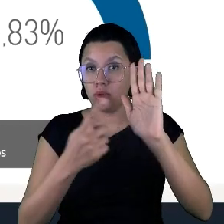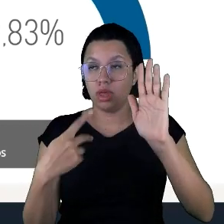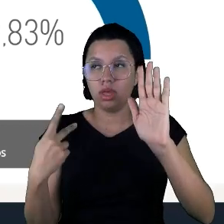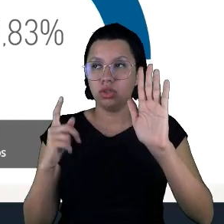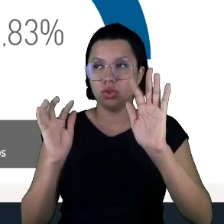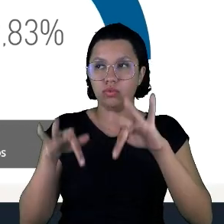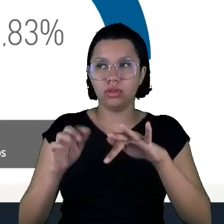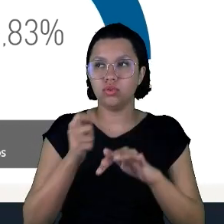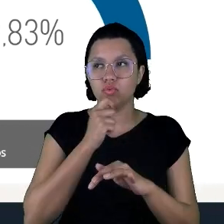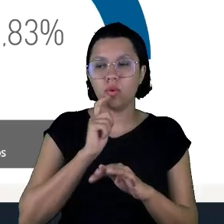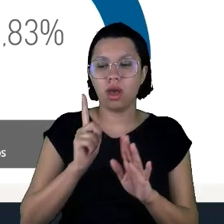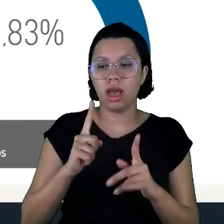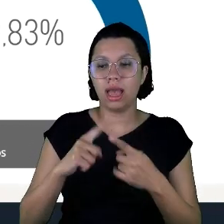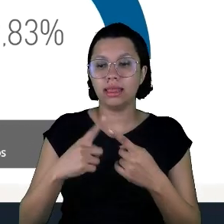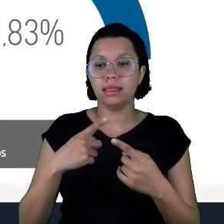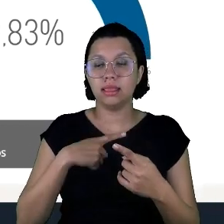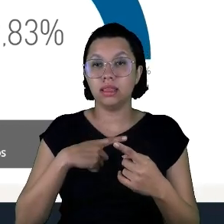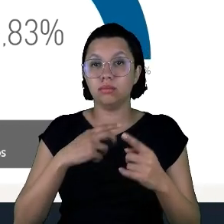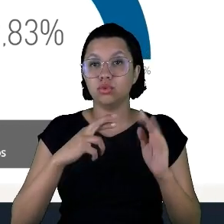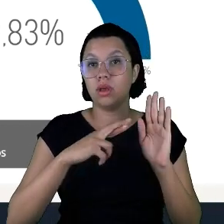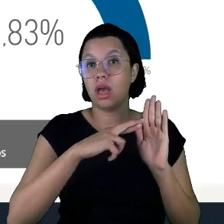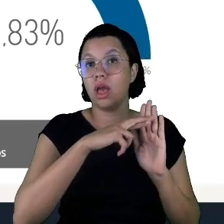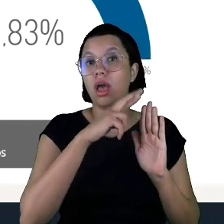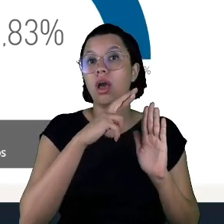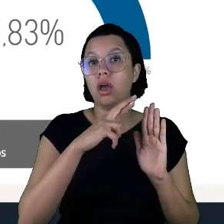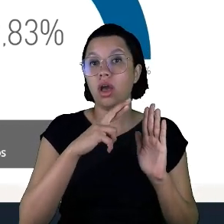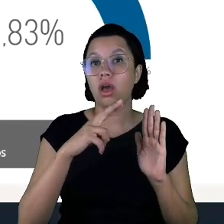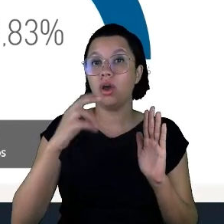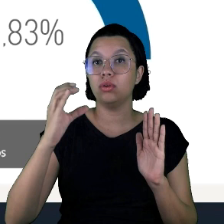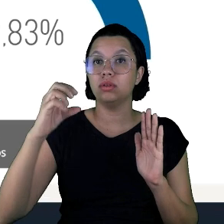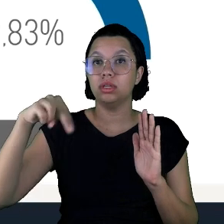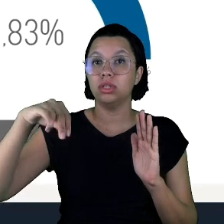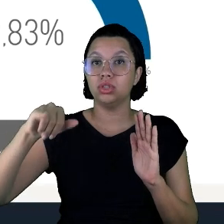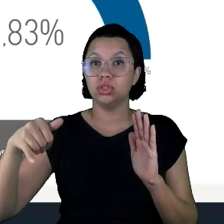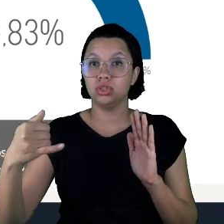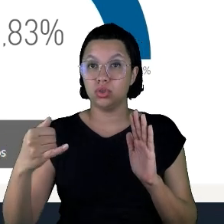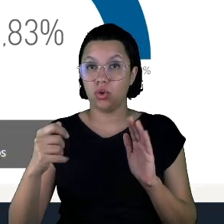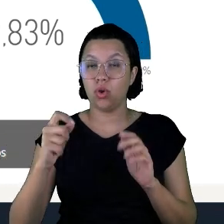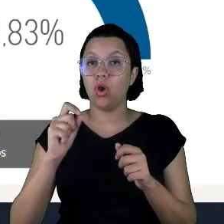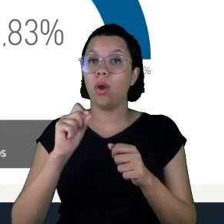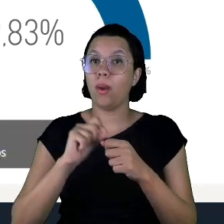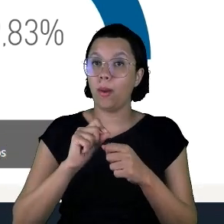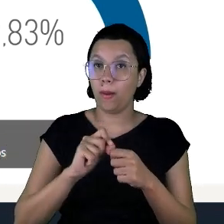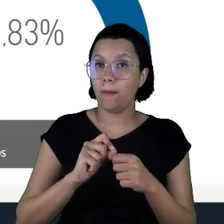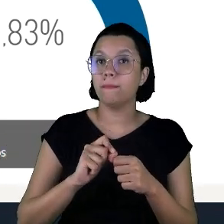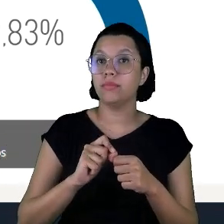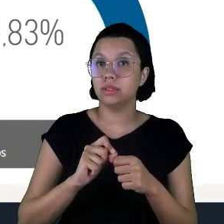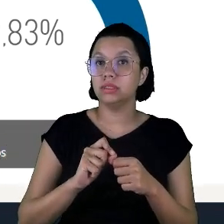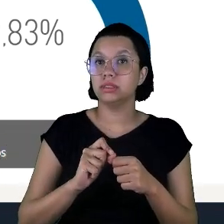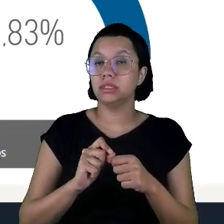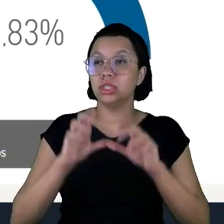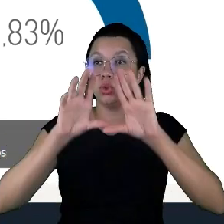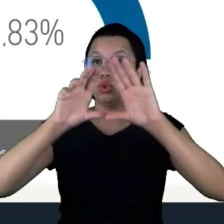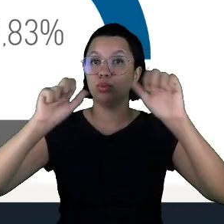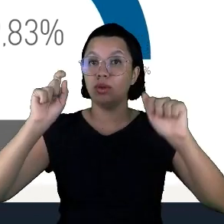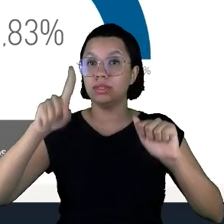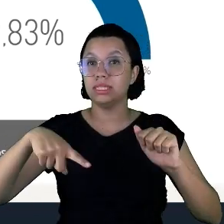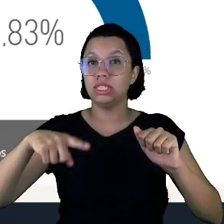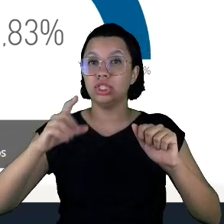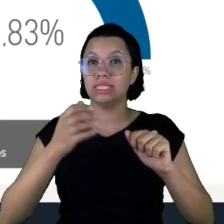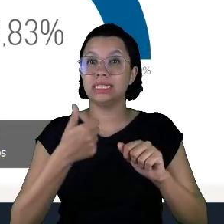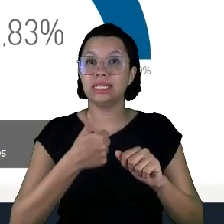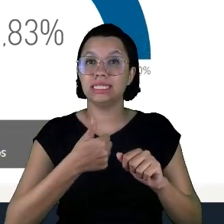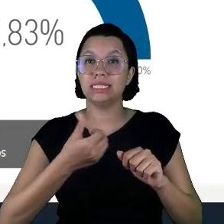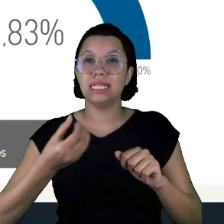demonstrativo, né? A gente não finalizou ainda, temos uma resolução do CNJ para cumprir, para que o tribunal esteja 100% virtualizado,